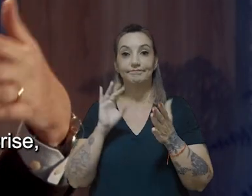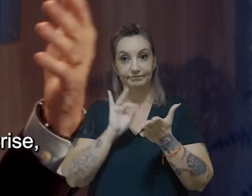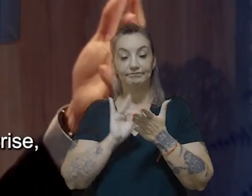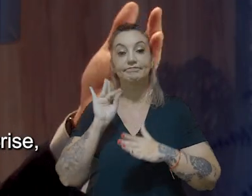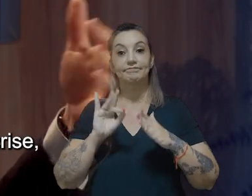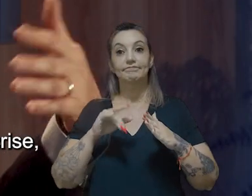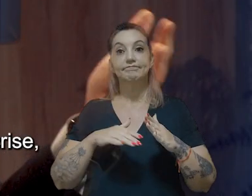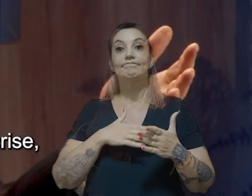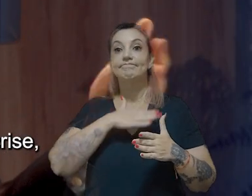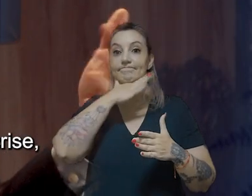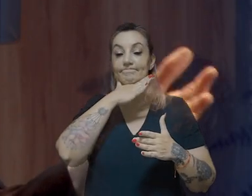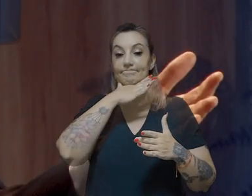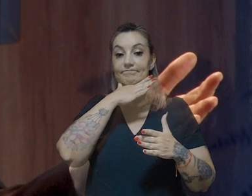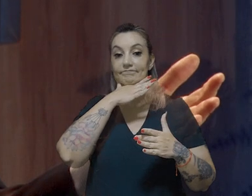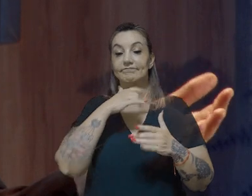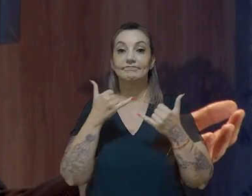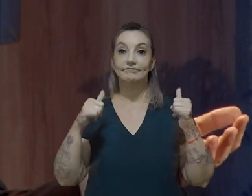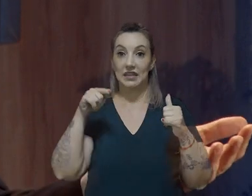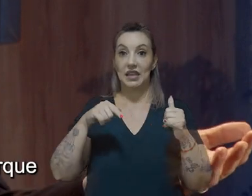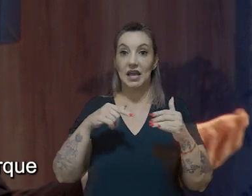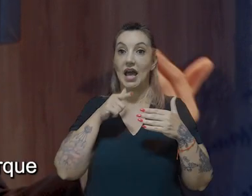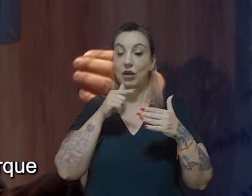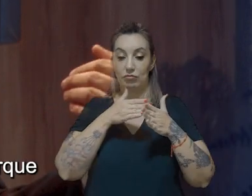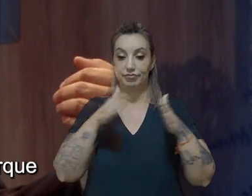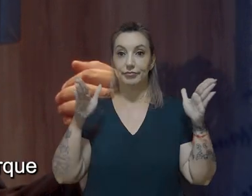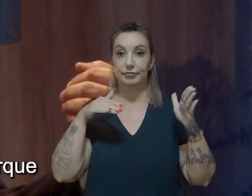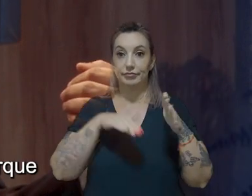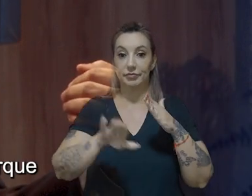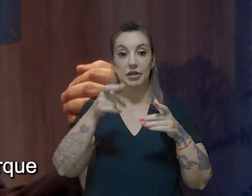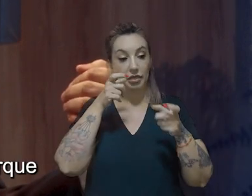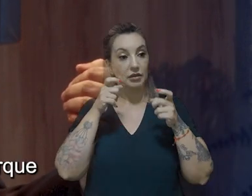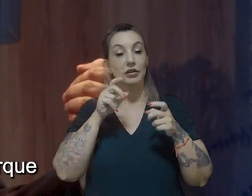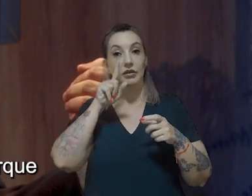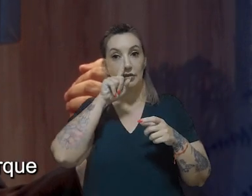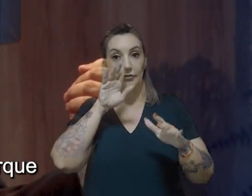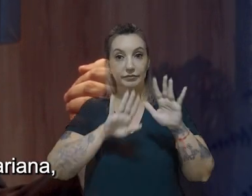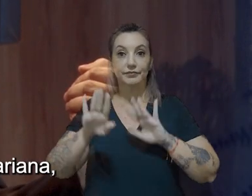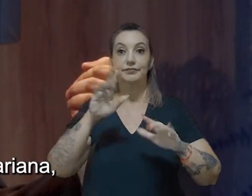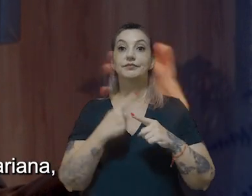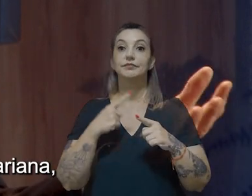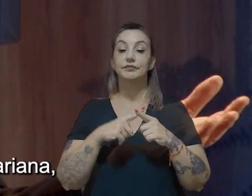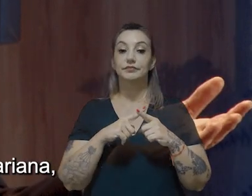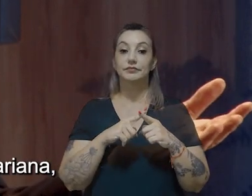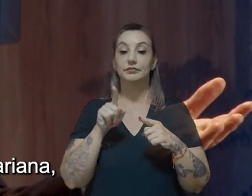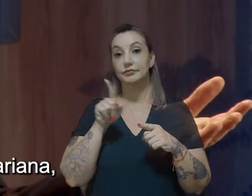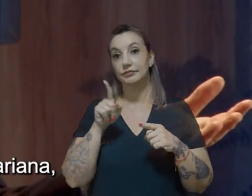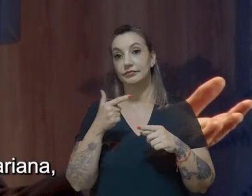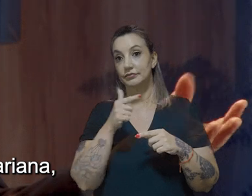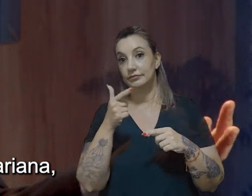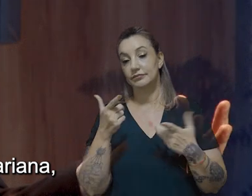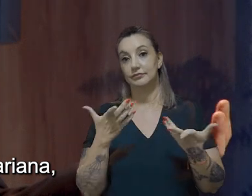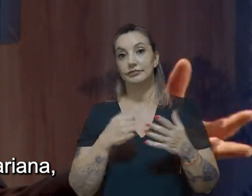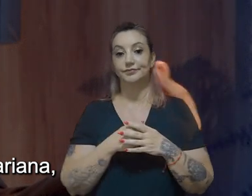a maior crise pode ter para uma empresa setor elétrica rompimento de uma barragem é interessante essa visão de risco porque enquanto não não houve